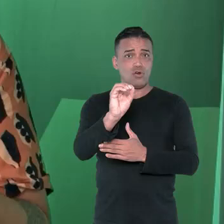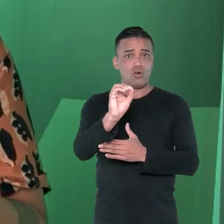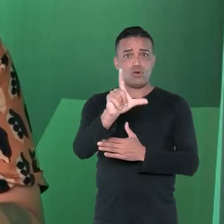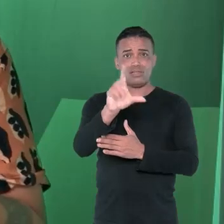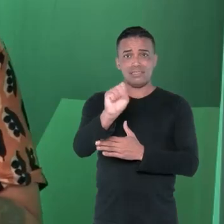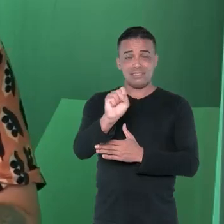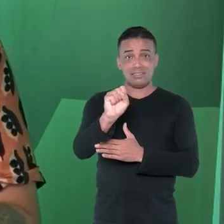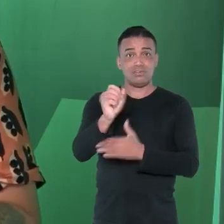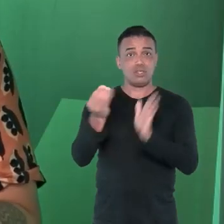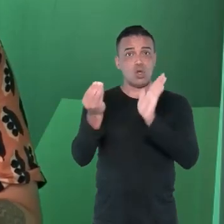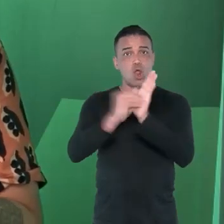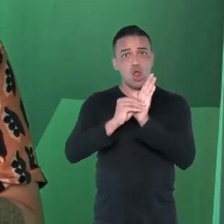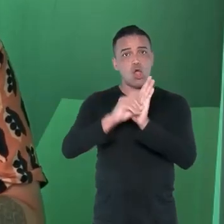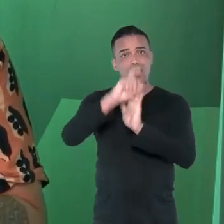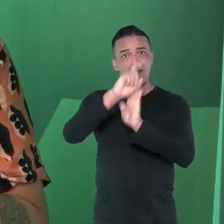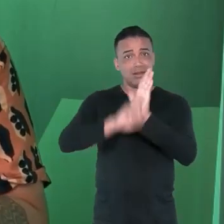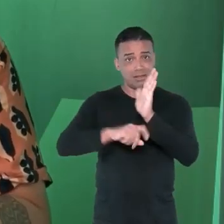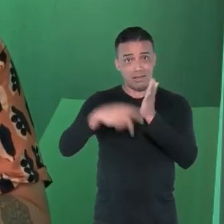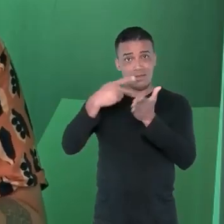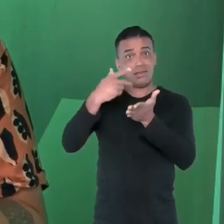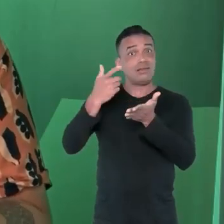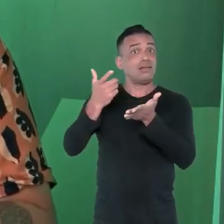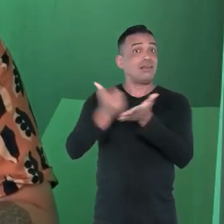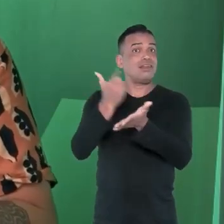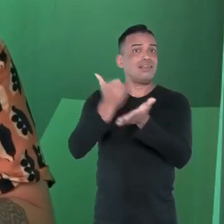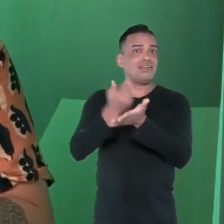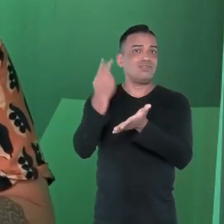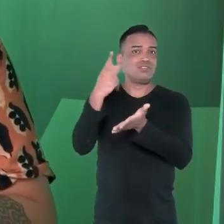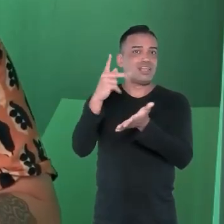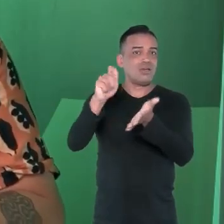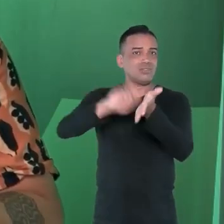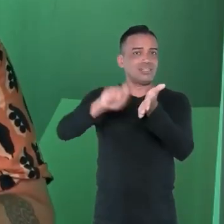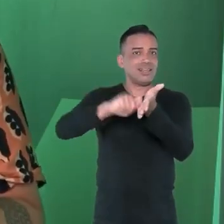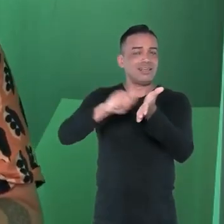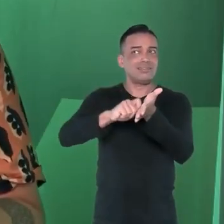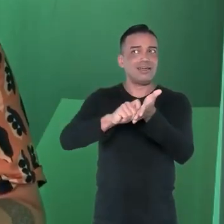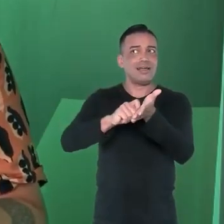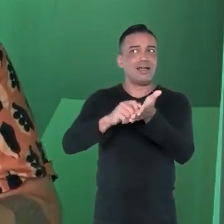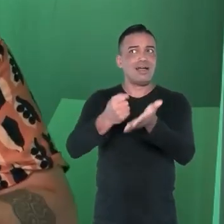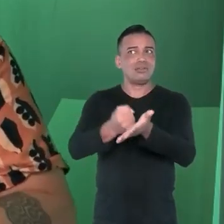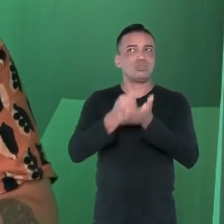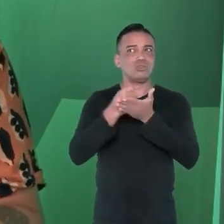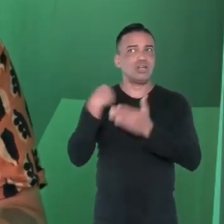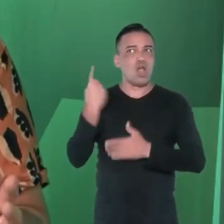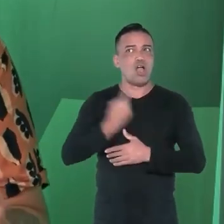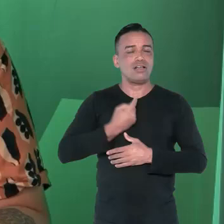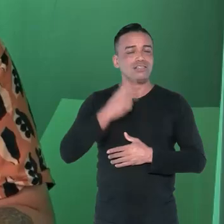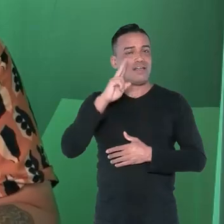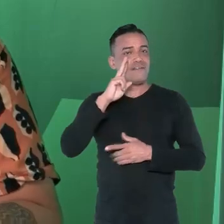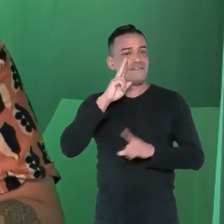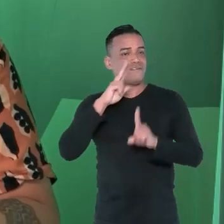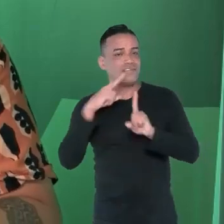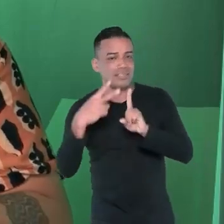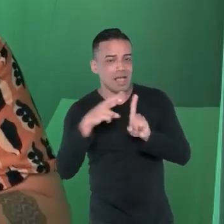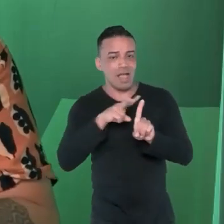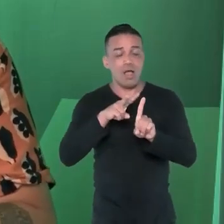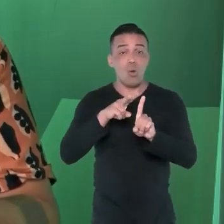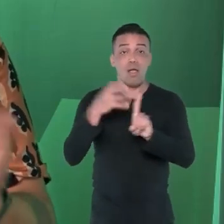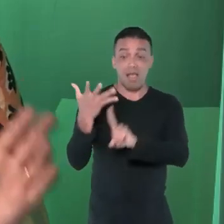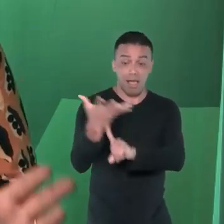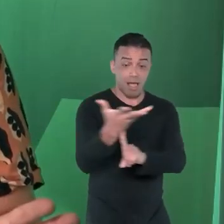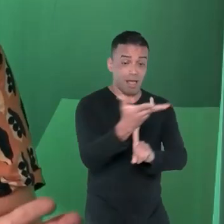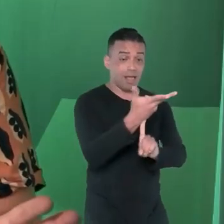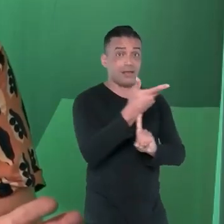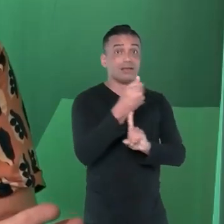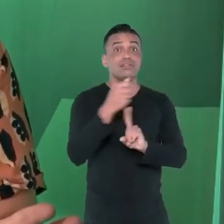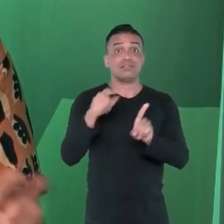desenha no seu livro, que você cria no seu livro, ele talvez nos faça enxergar que talvez a arte também, ela pode até